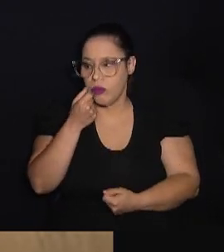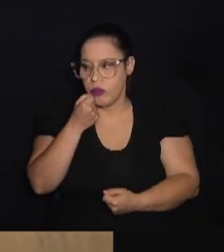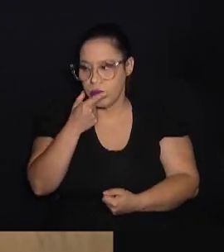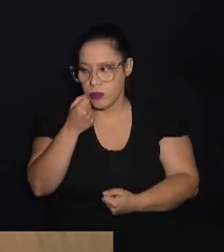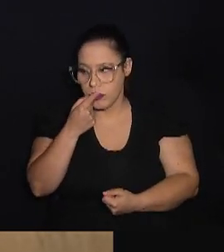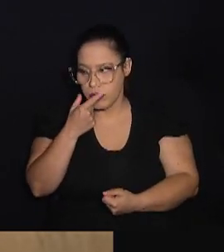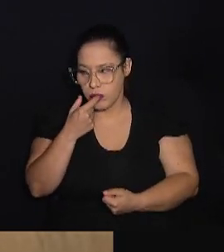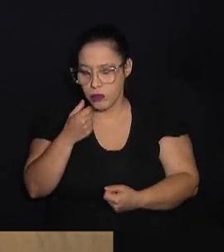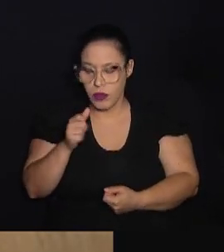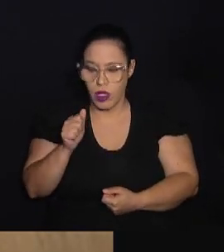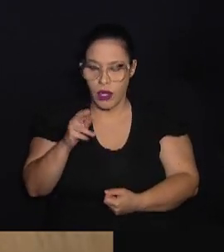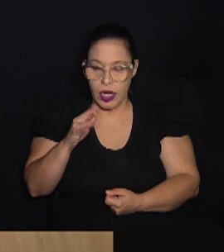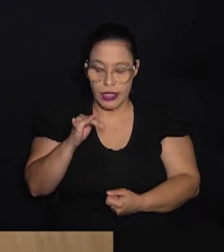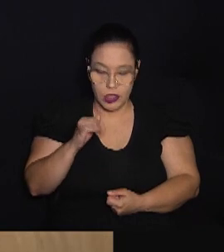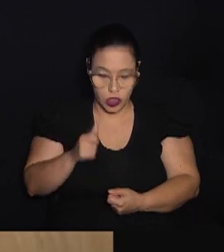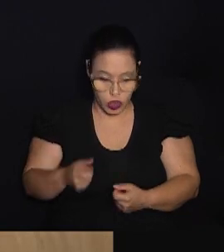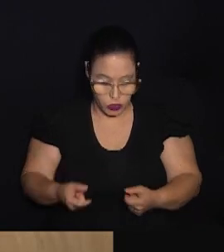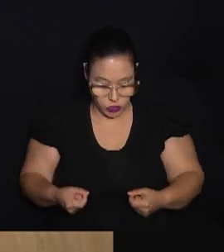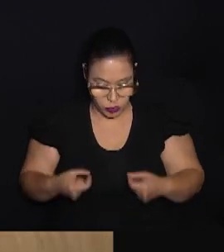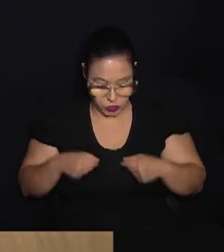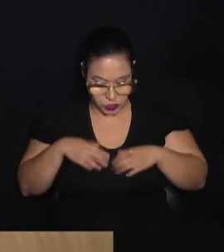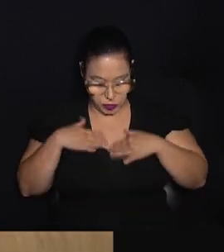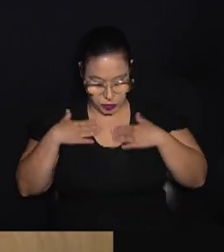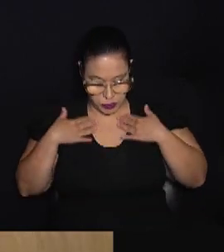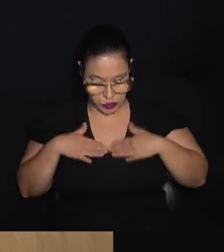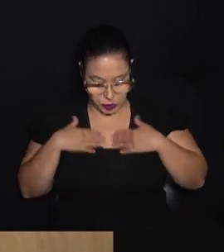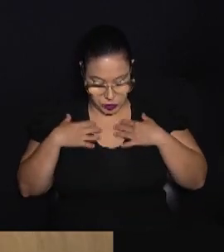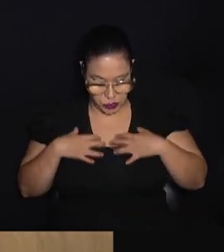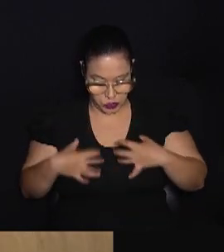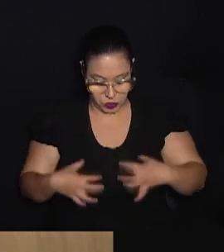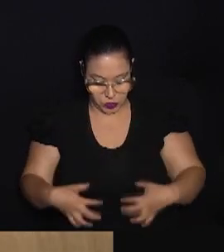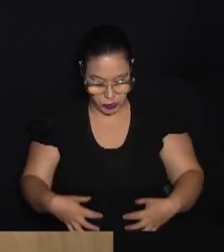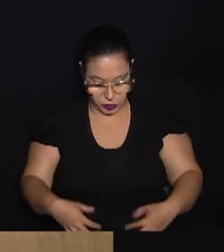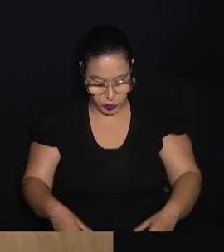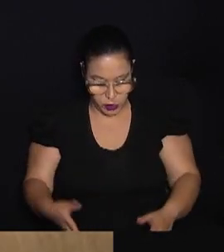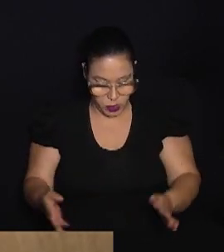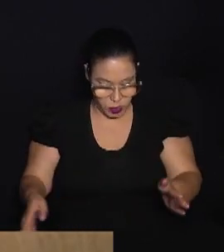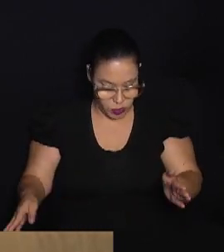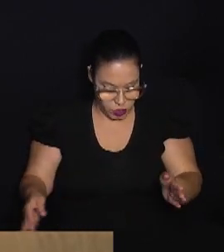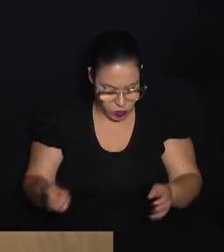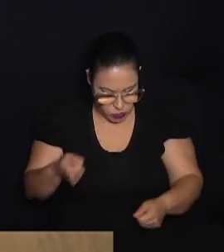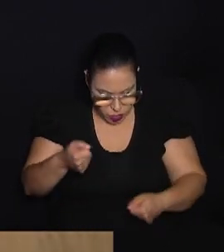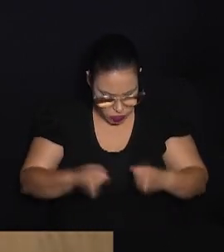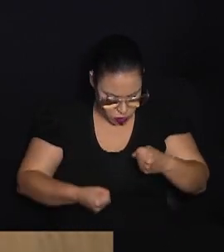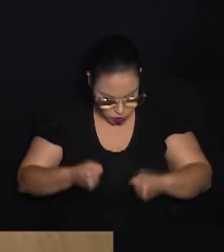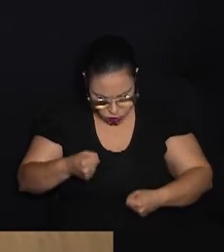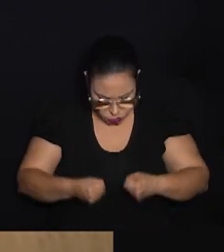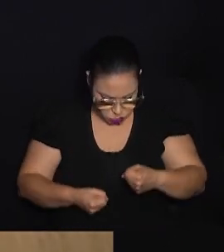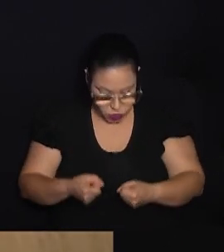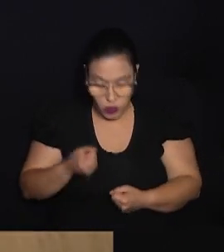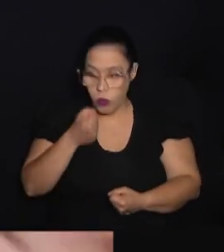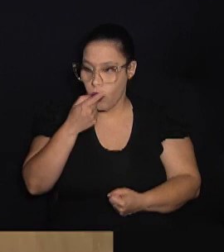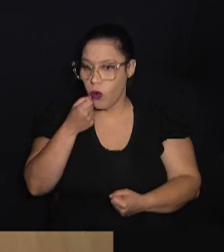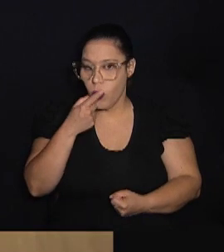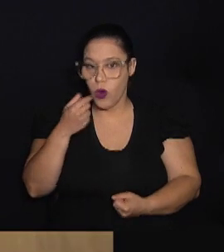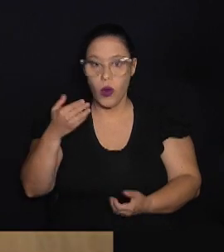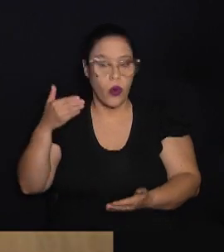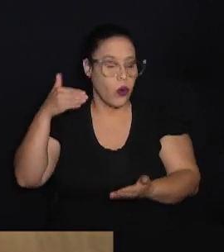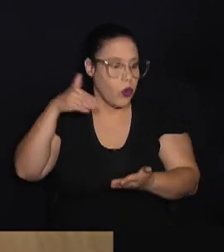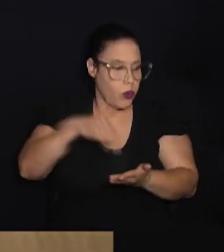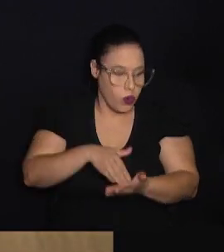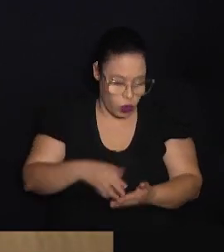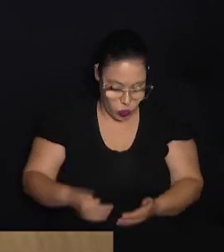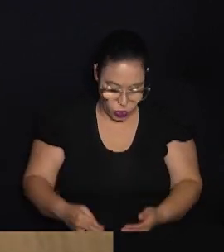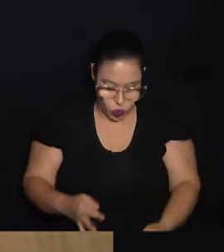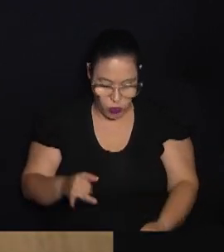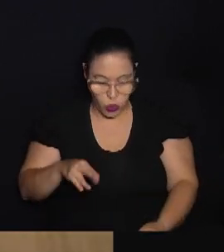ativa o seu sistema imunológico, e o seu sistema imunológico que vai combater o tumor. Não é uma medicação que age diretamente no